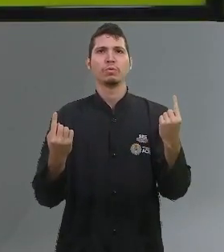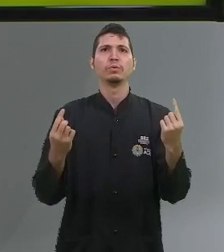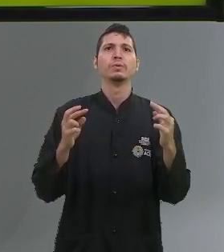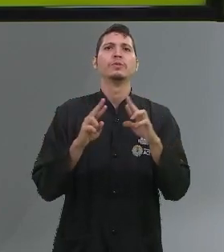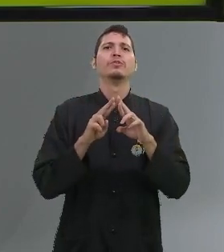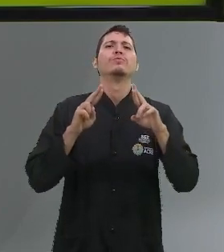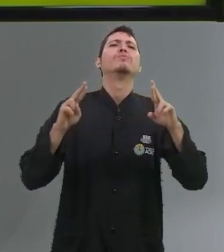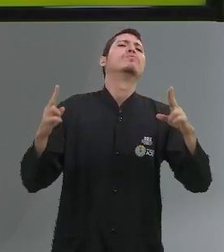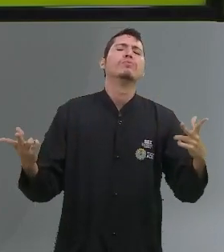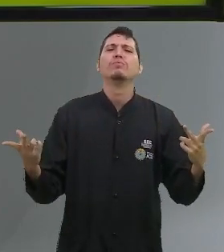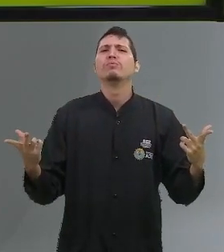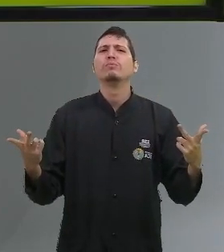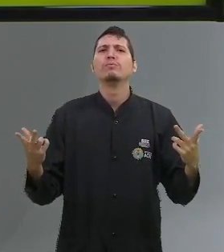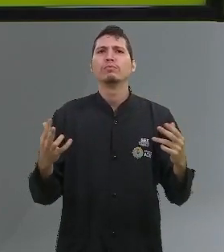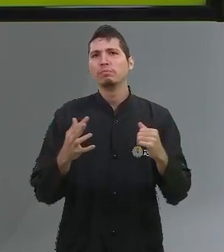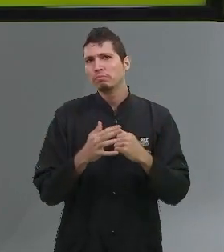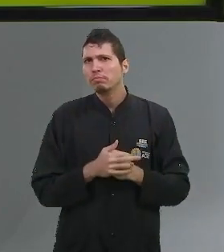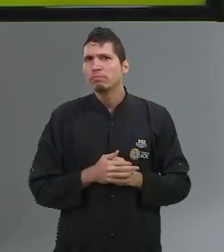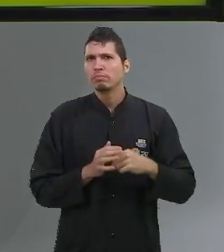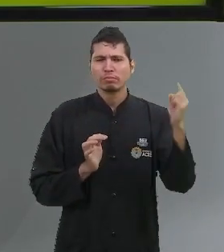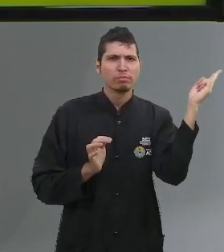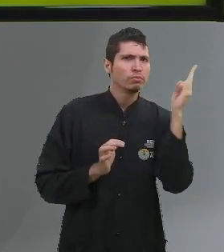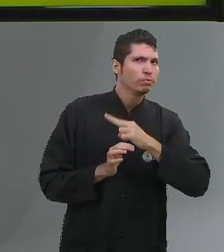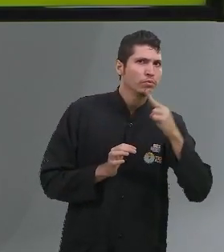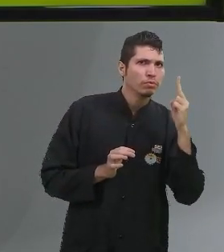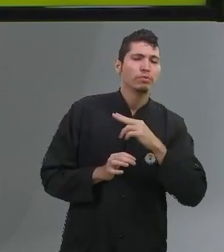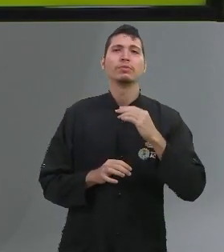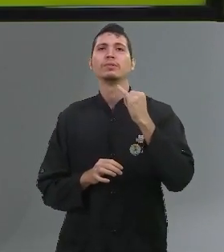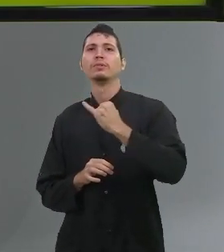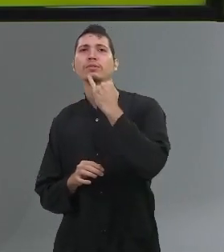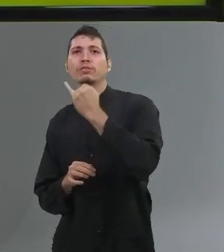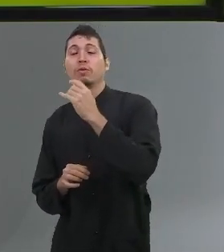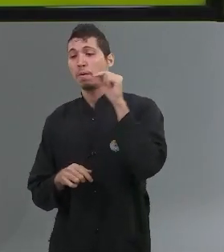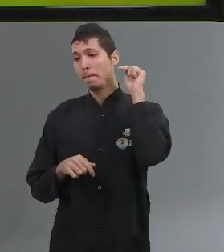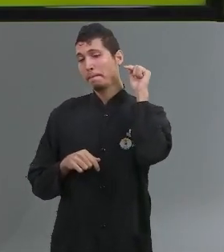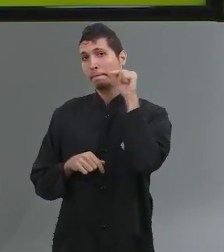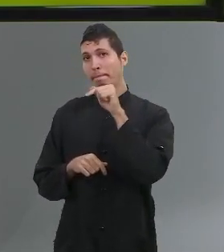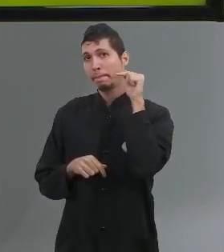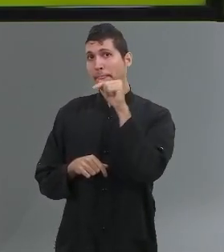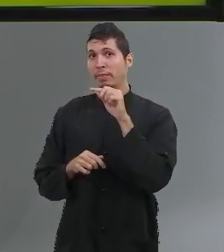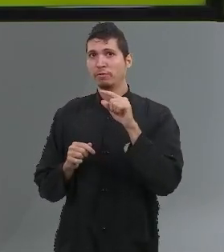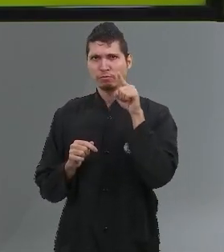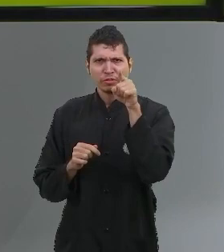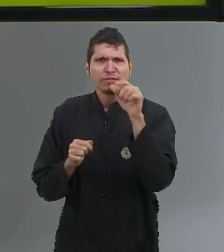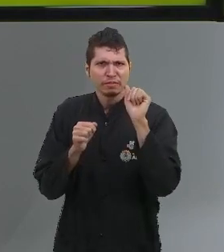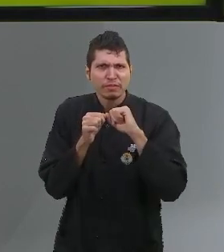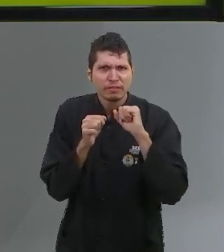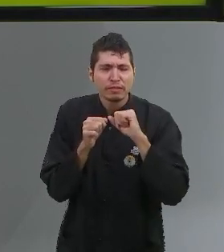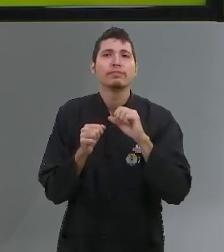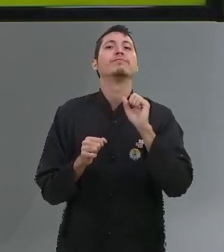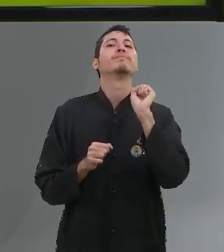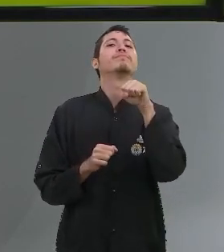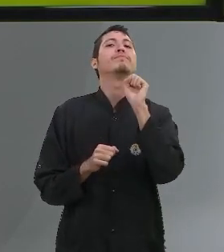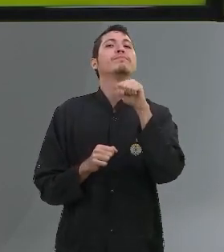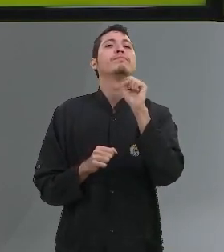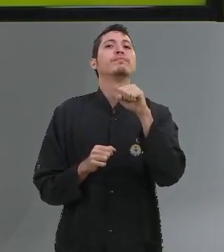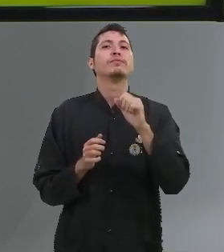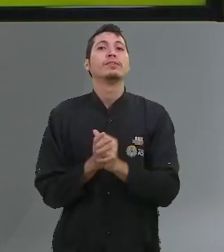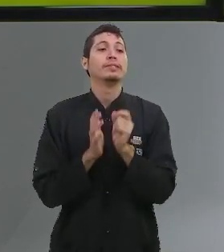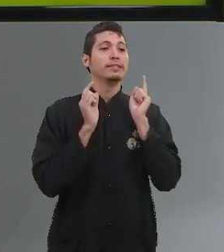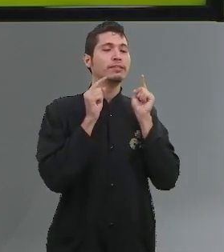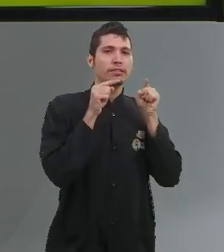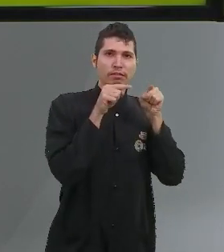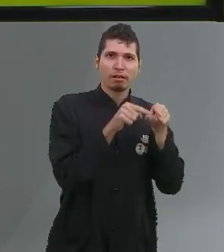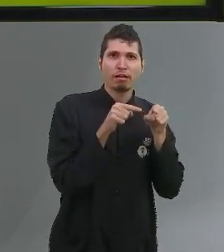algo urgente e algo importante? Aquilo que é importante, você vai fazer? Vai, mas aquilo que é